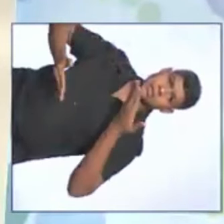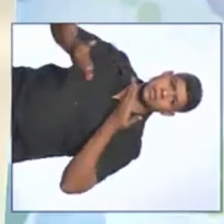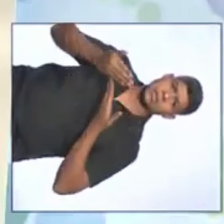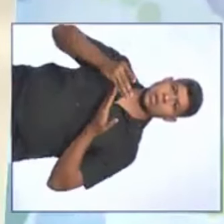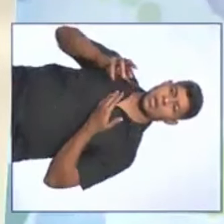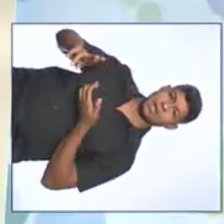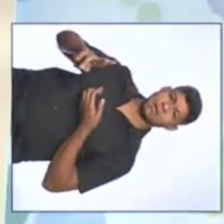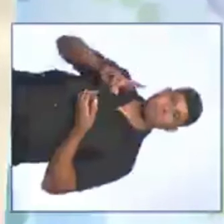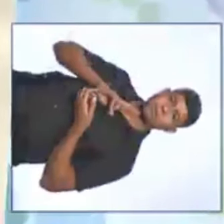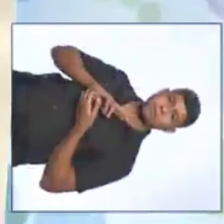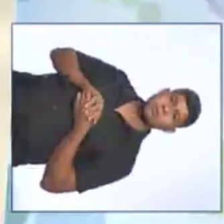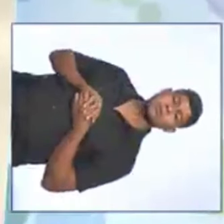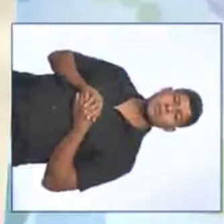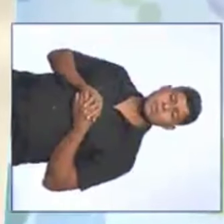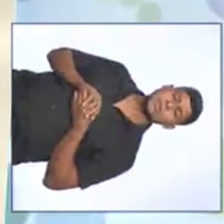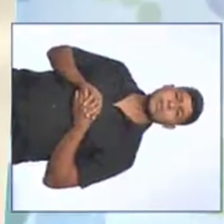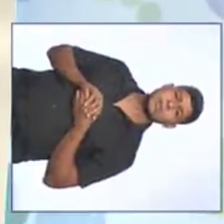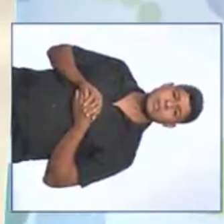responde, que aí você fica.